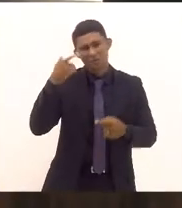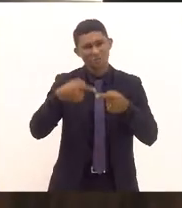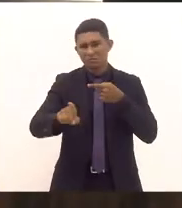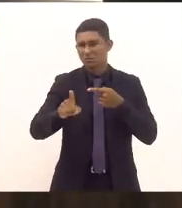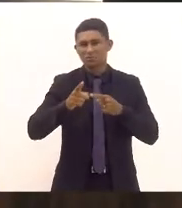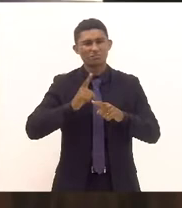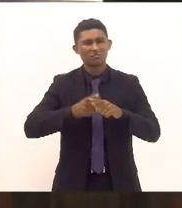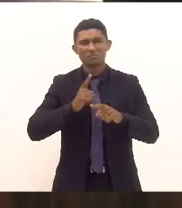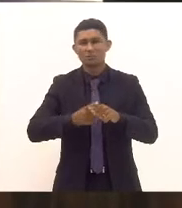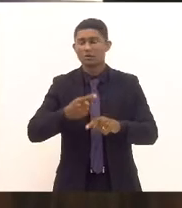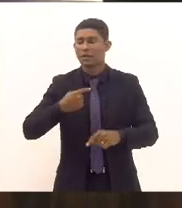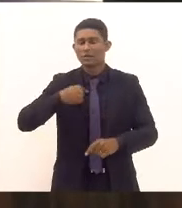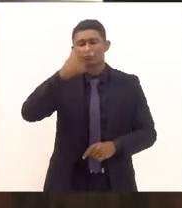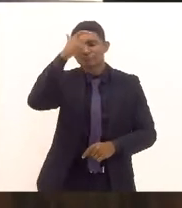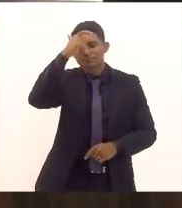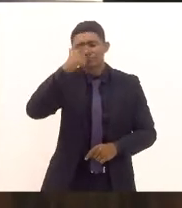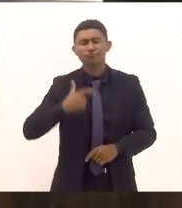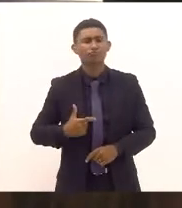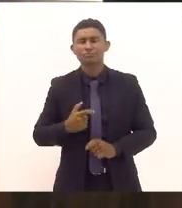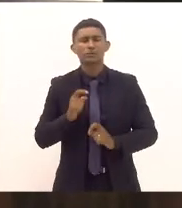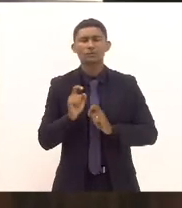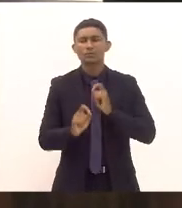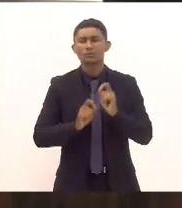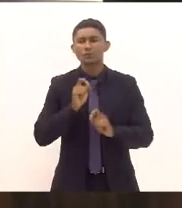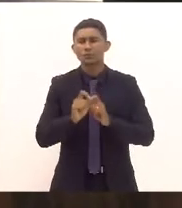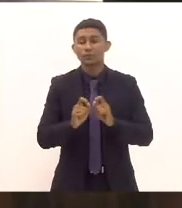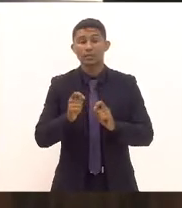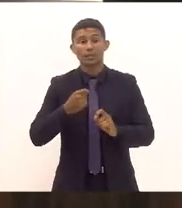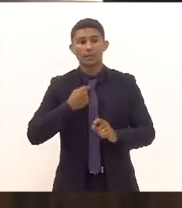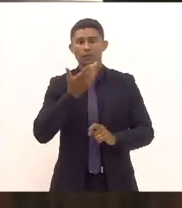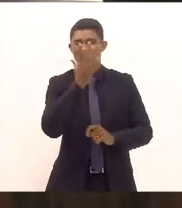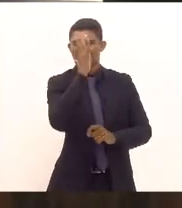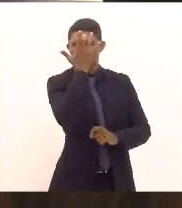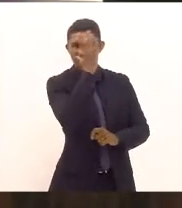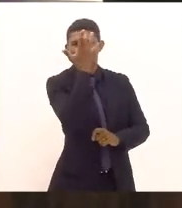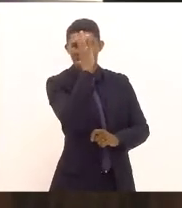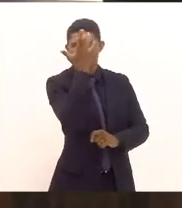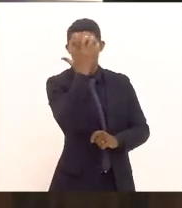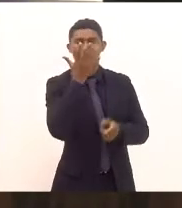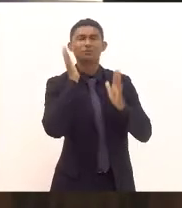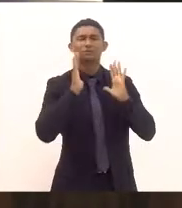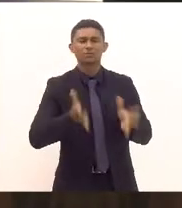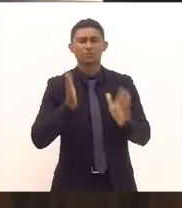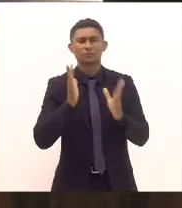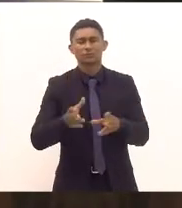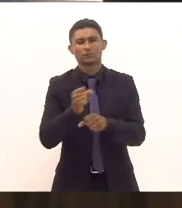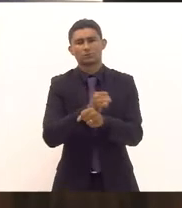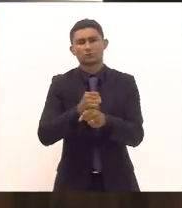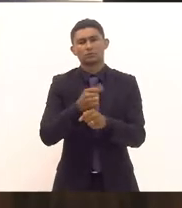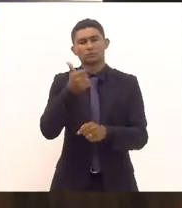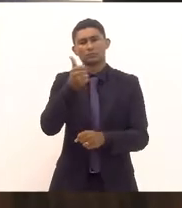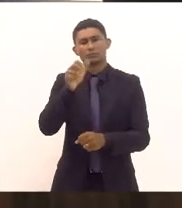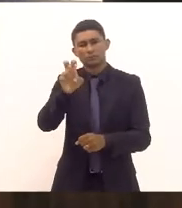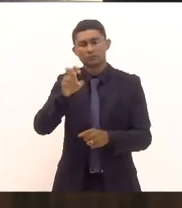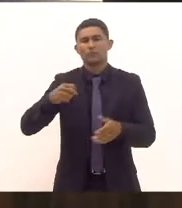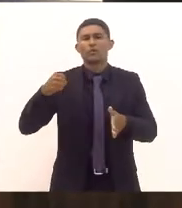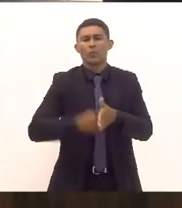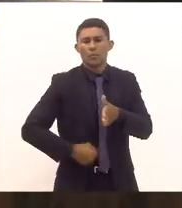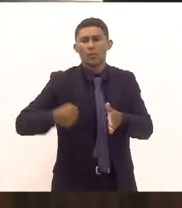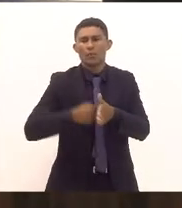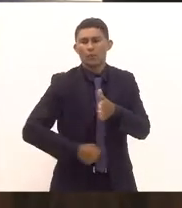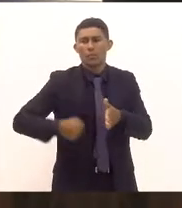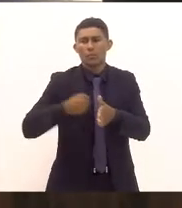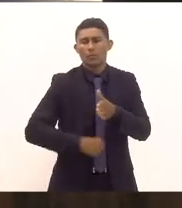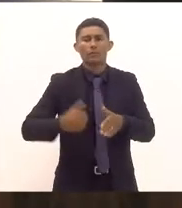isso porque eu sou uma pessoa que tu ali tô no carnaval já aos 15 anos lutando fazendo meu trabalho